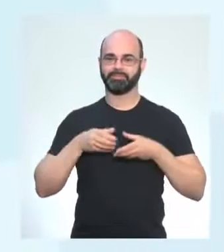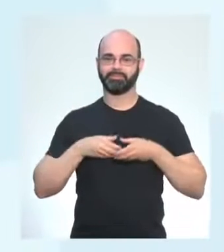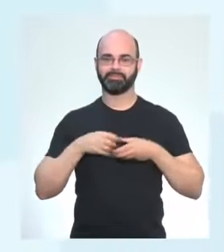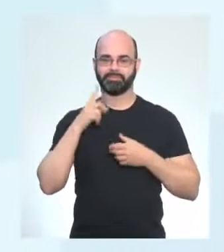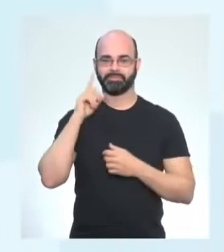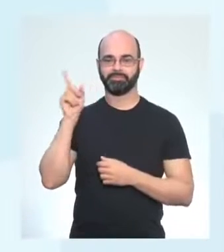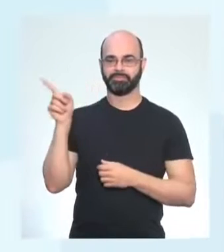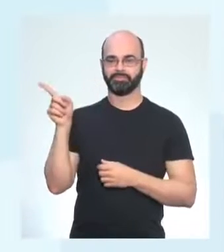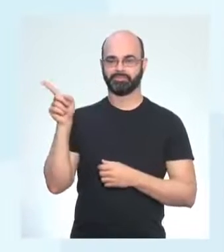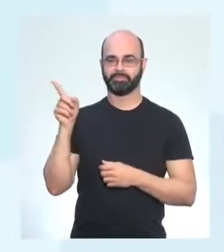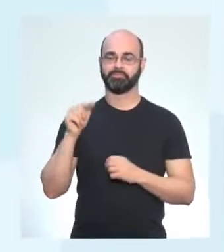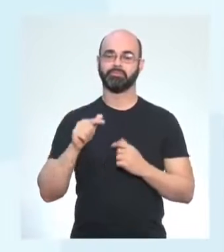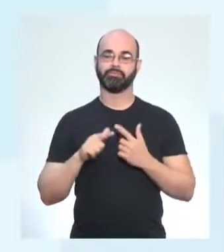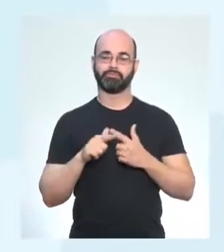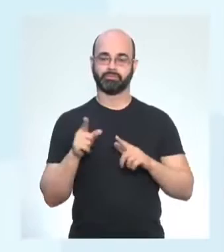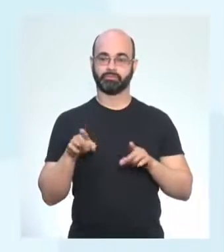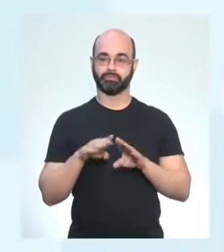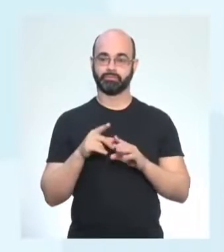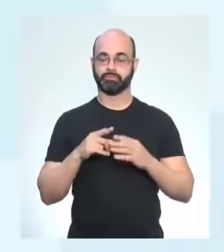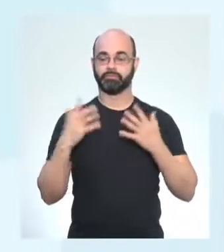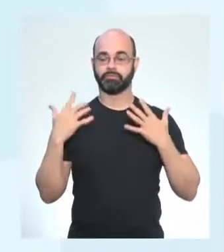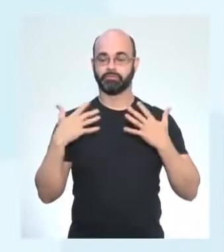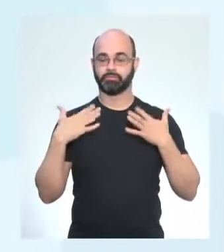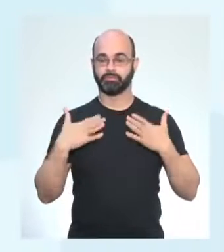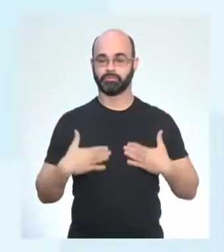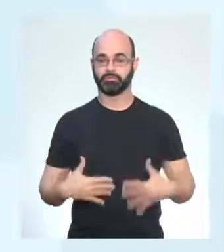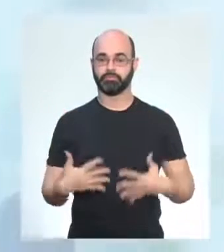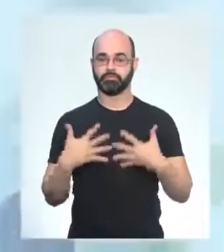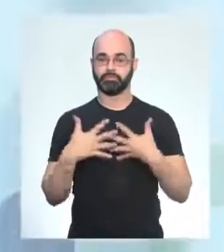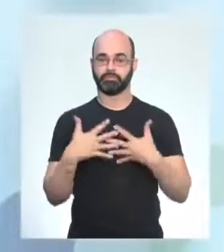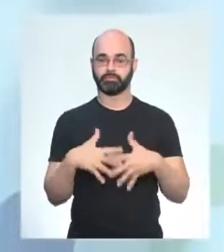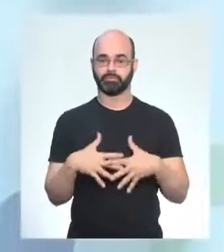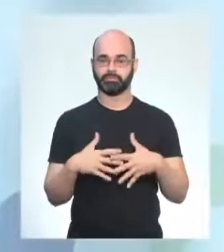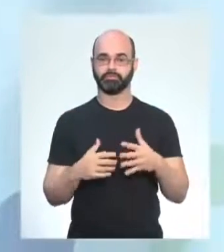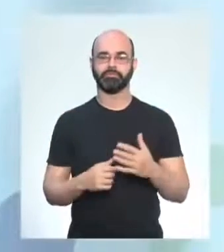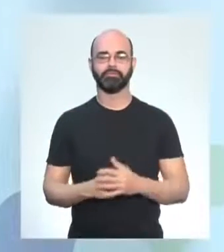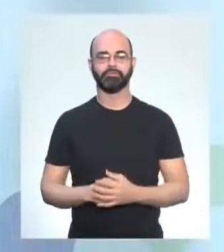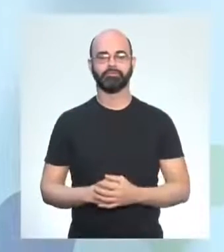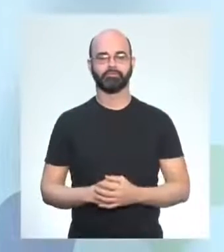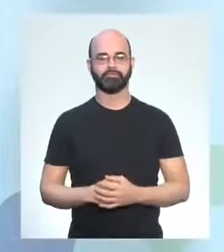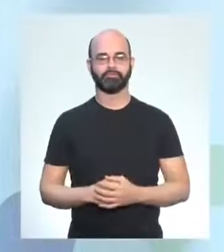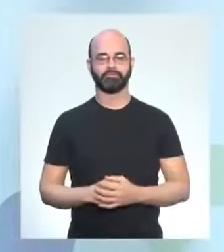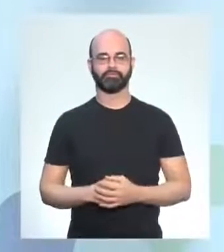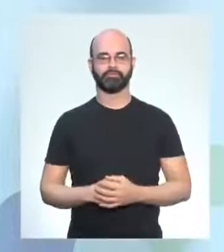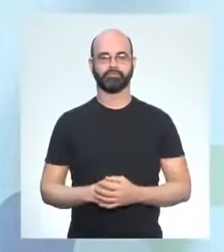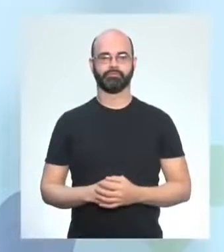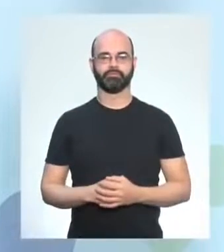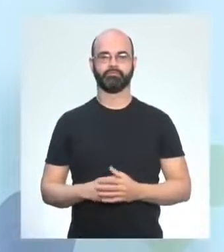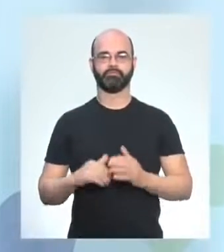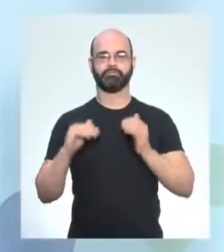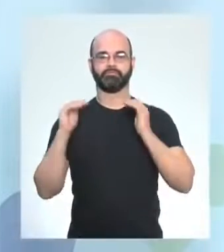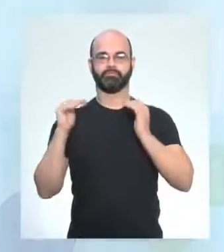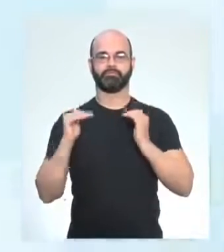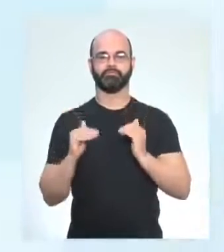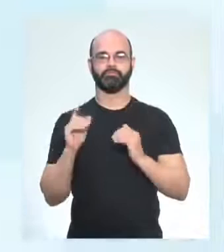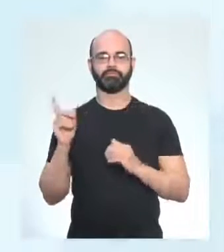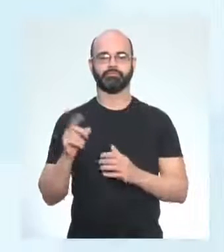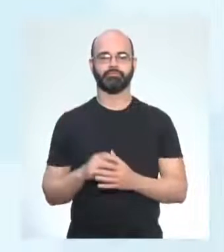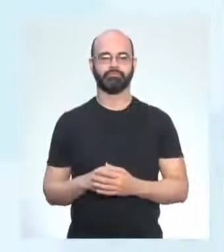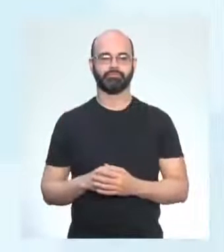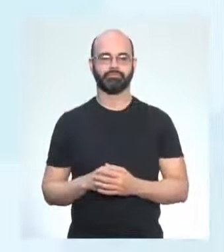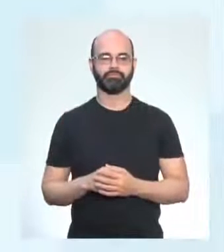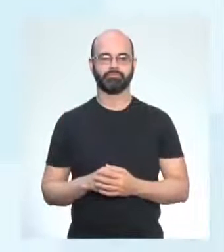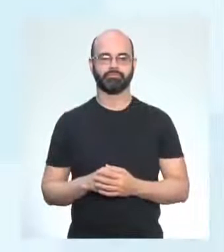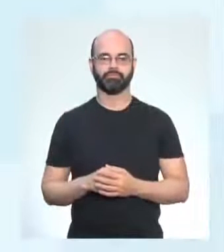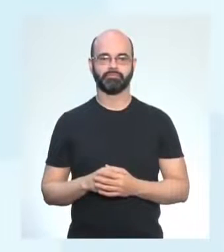influenciando diretamente aí na estrutura do seu corpo, tá bom? Deixa eu passar para a próxima aqui. Então tá aí, ó, esse aí é o timo, né, que